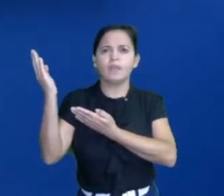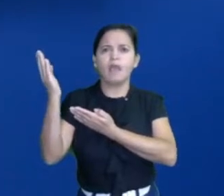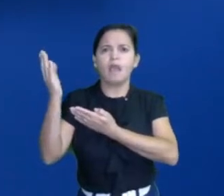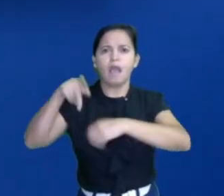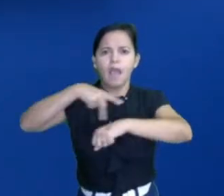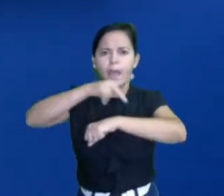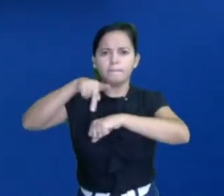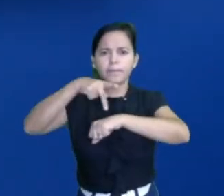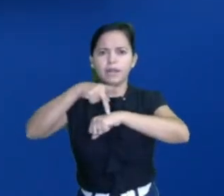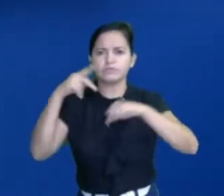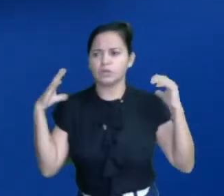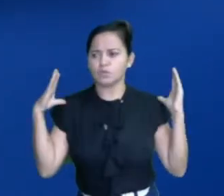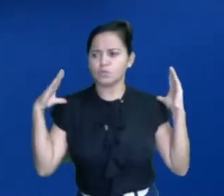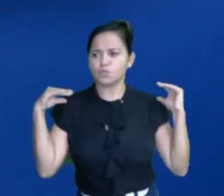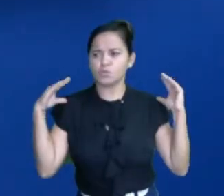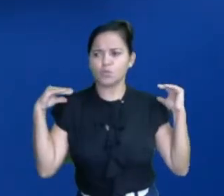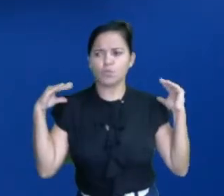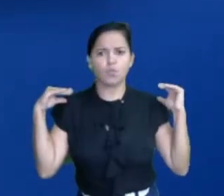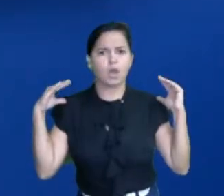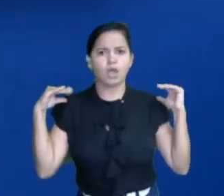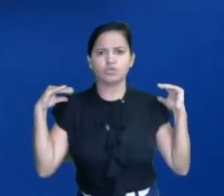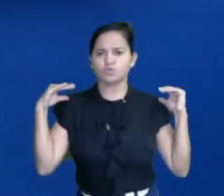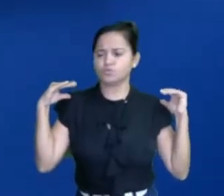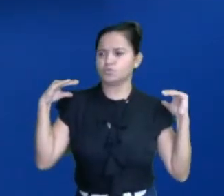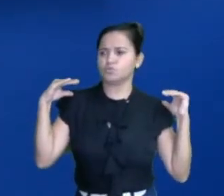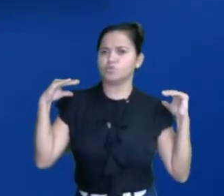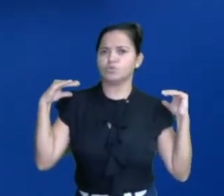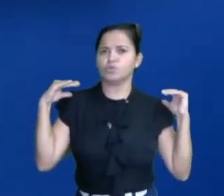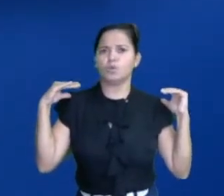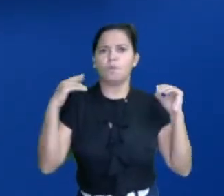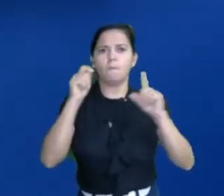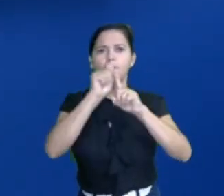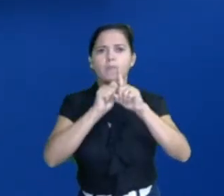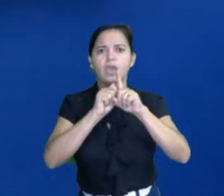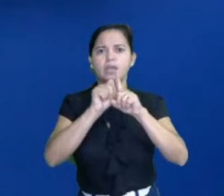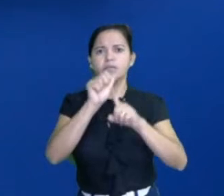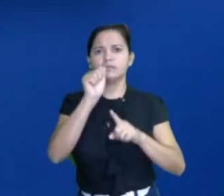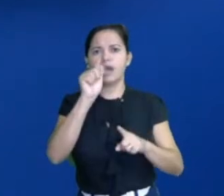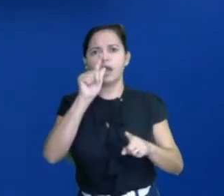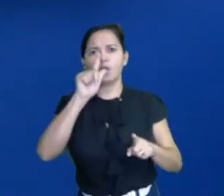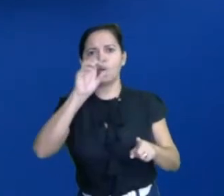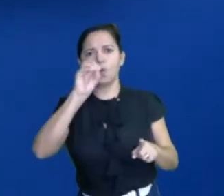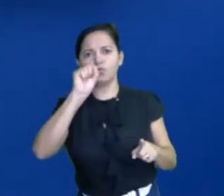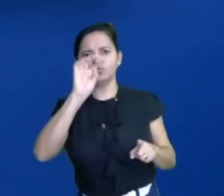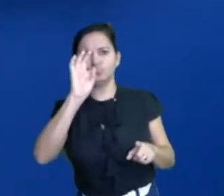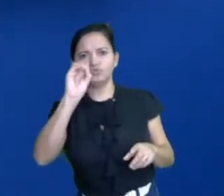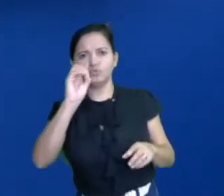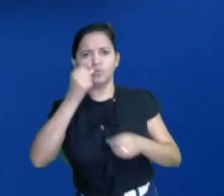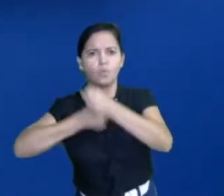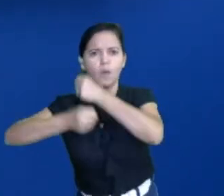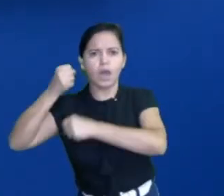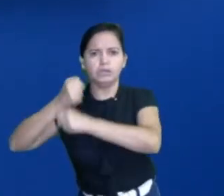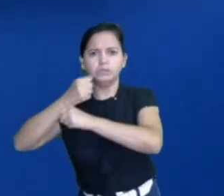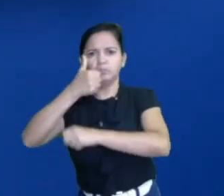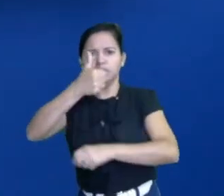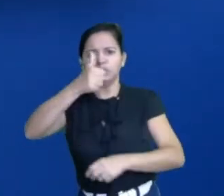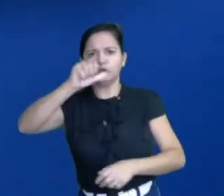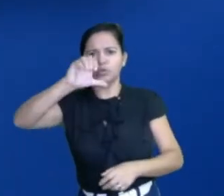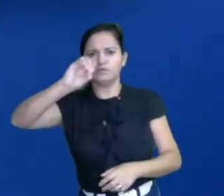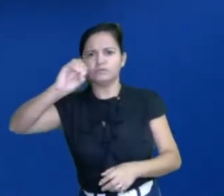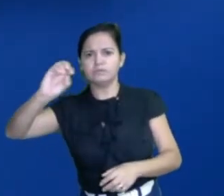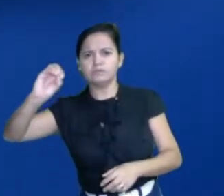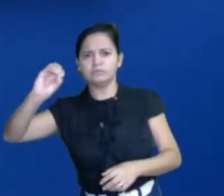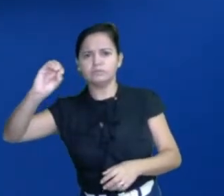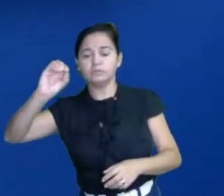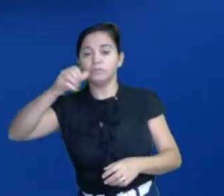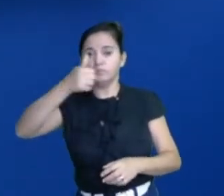Anjo? Que foi inaugurada em agosto de 1905. Essa escultura do anjo, lá na Praça do